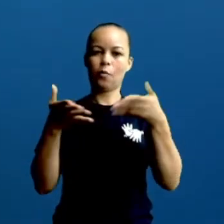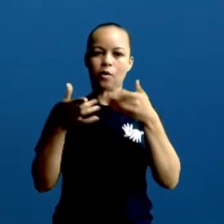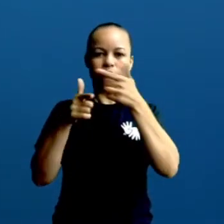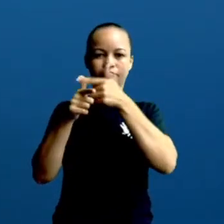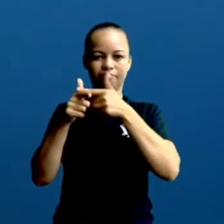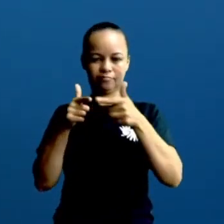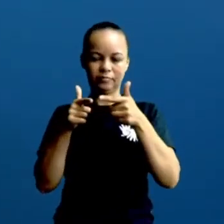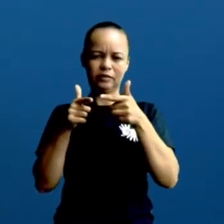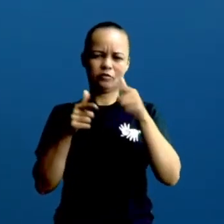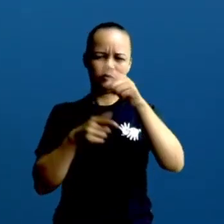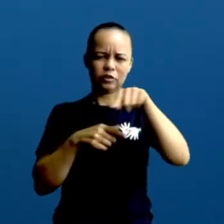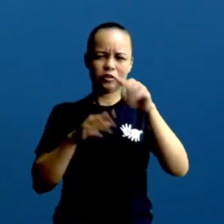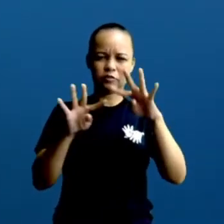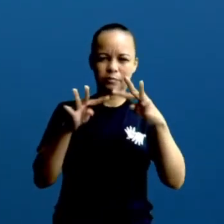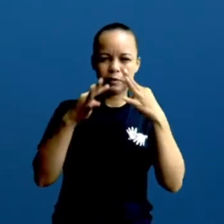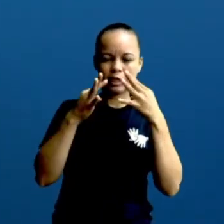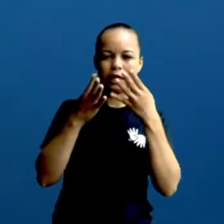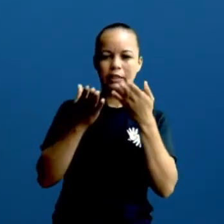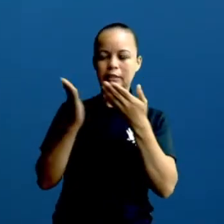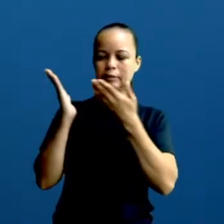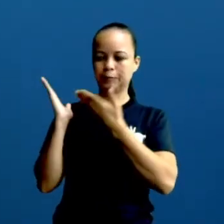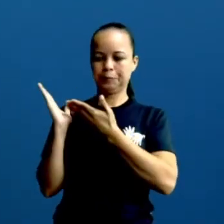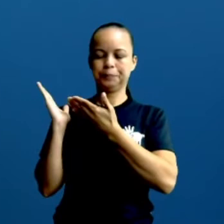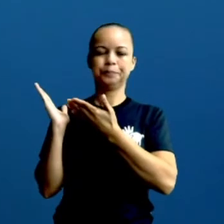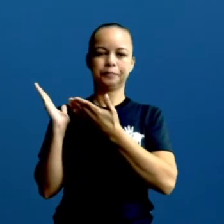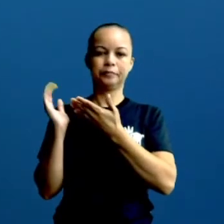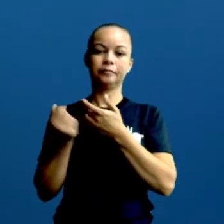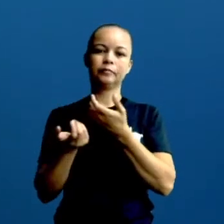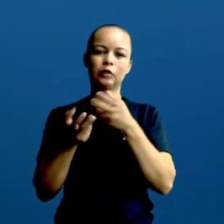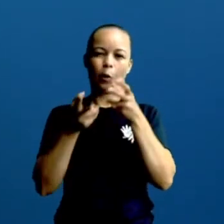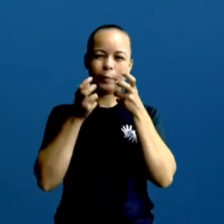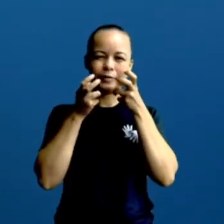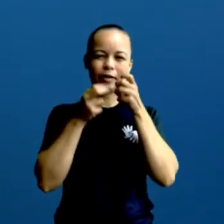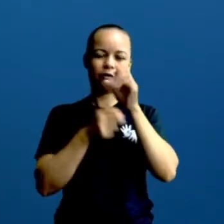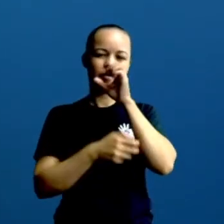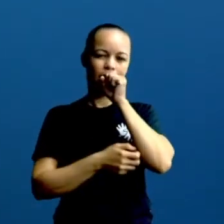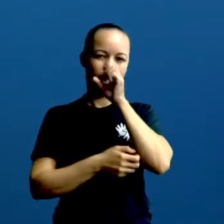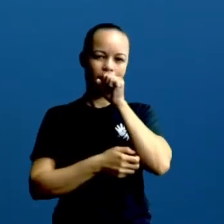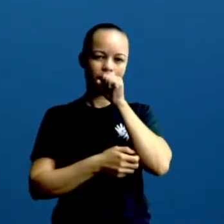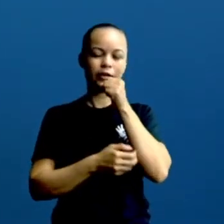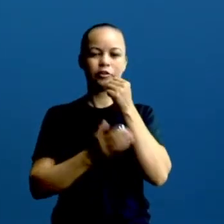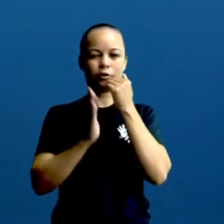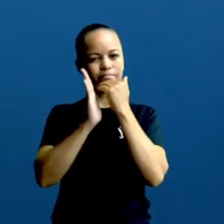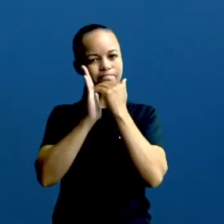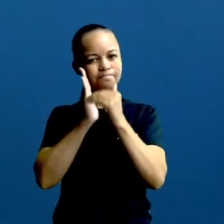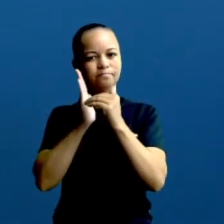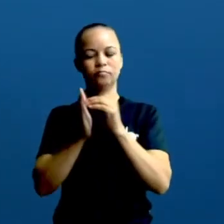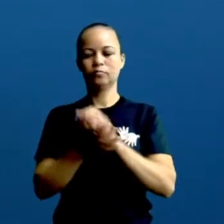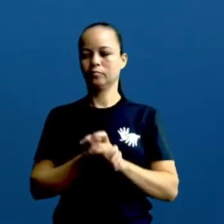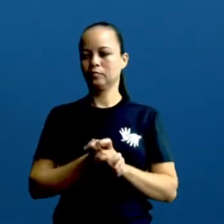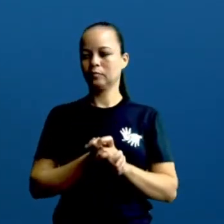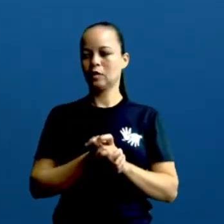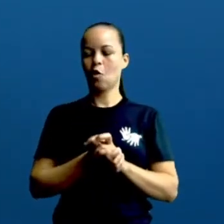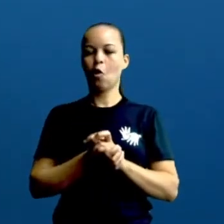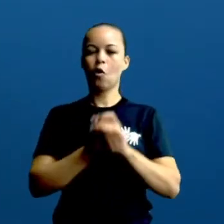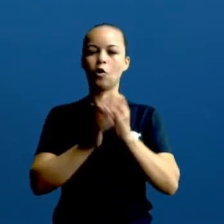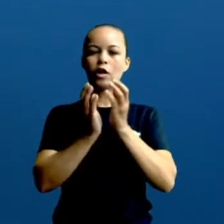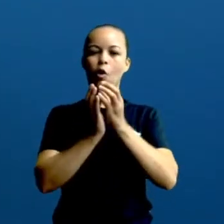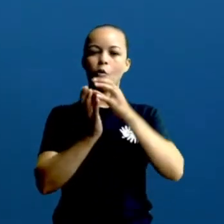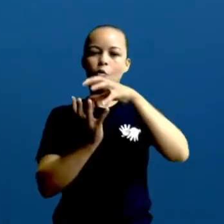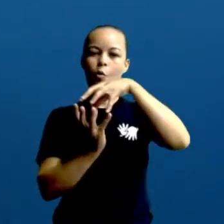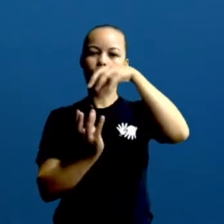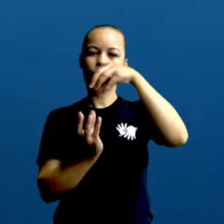vou deixar vocês a intenção aqui olha a laranja víd Olha o ovinho de